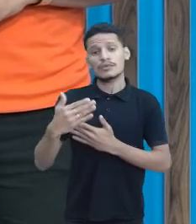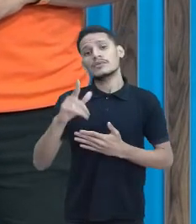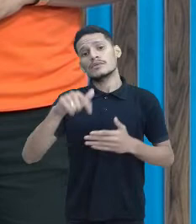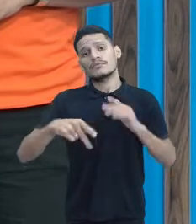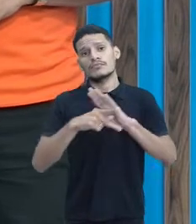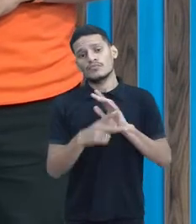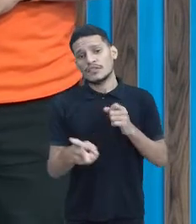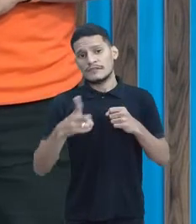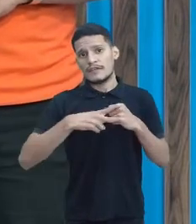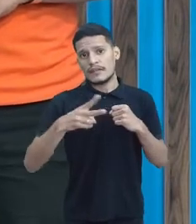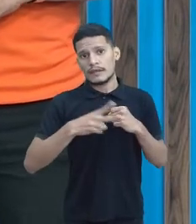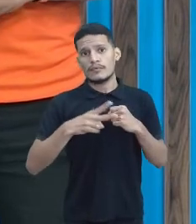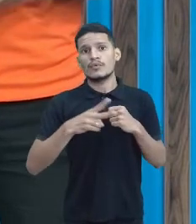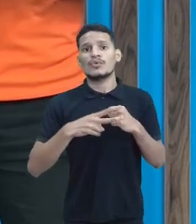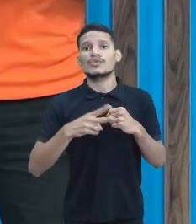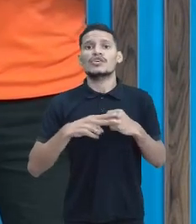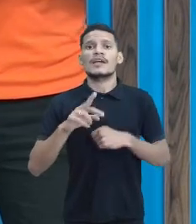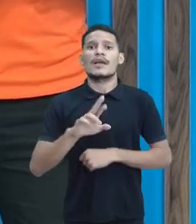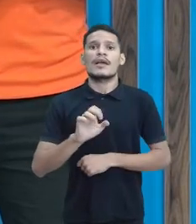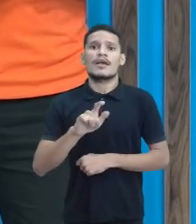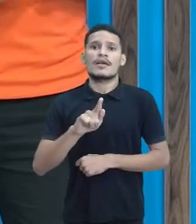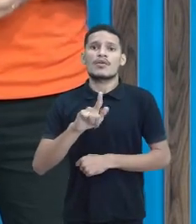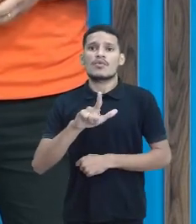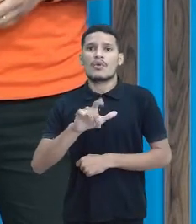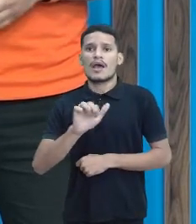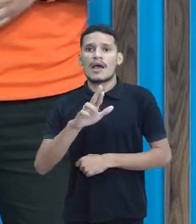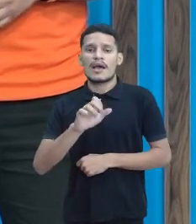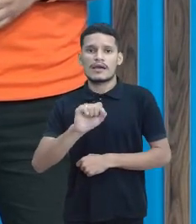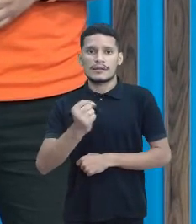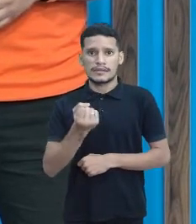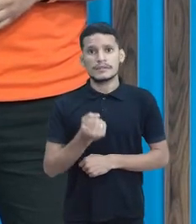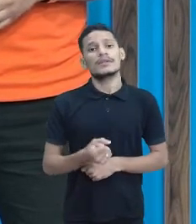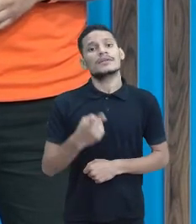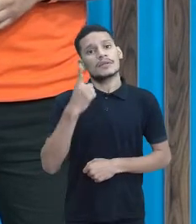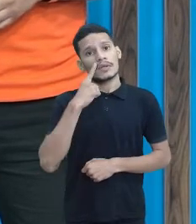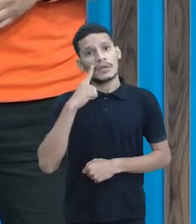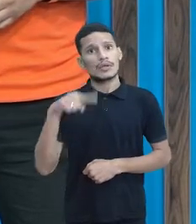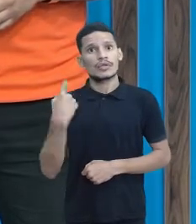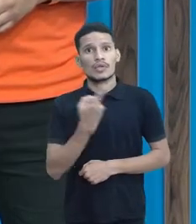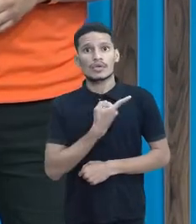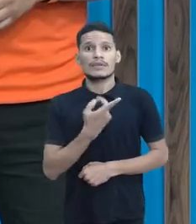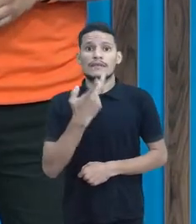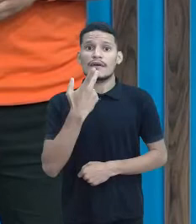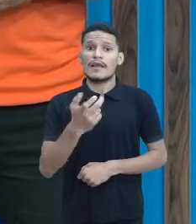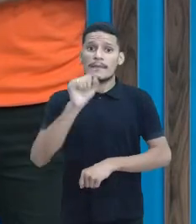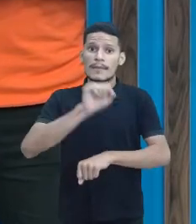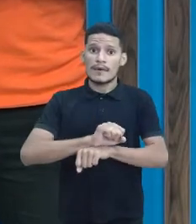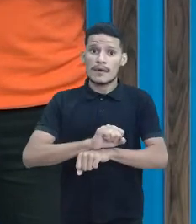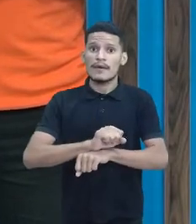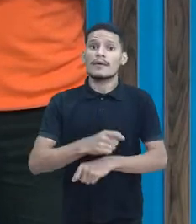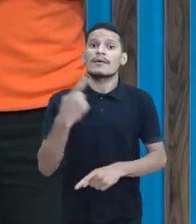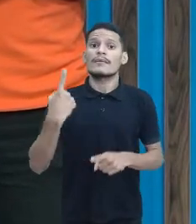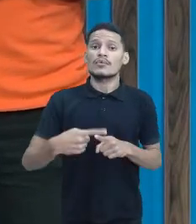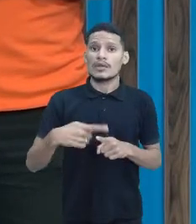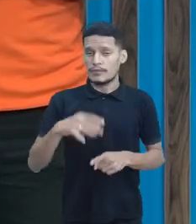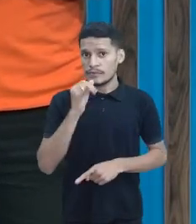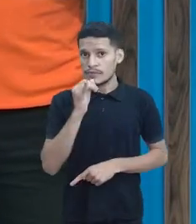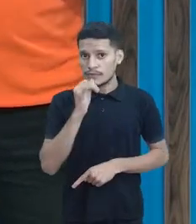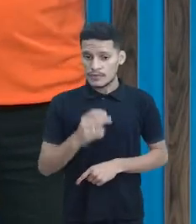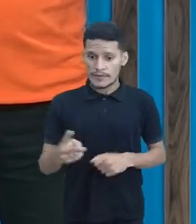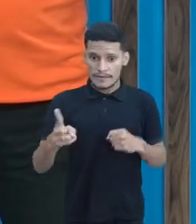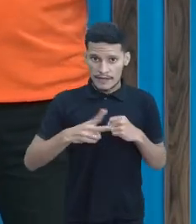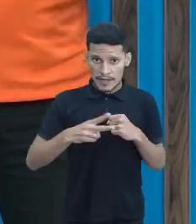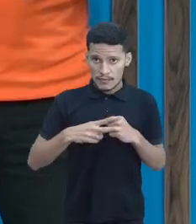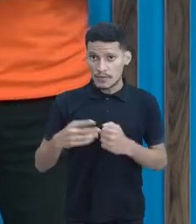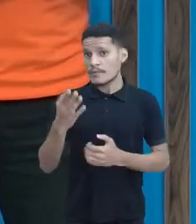verbos regulares. A gente vai estar dando essas pausas, porque é o seguinte, os verbos regulares, o